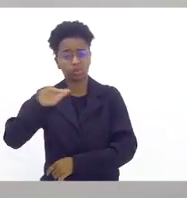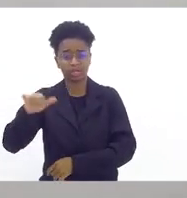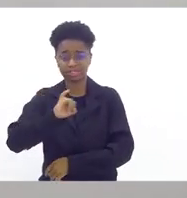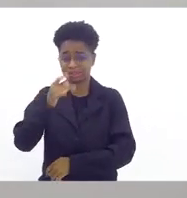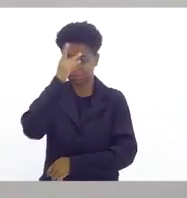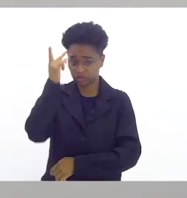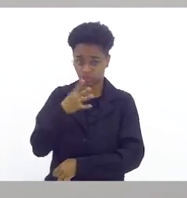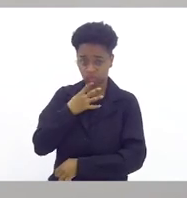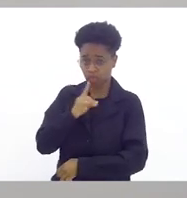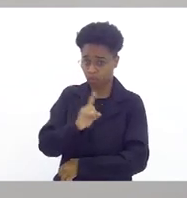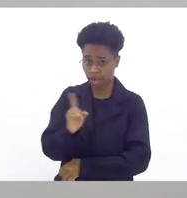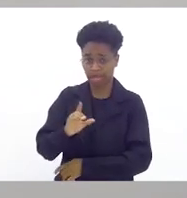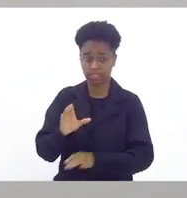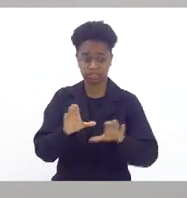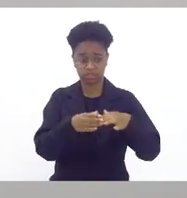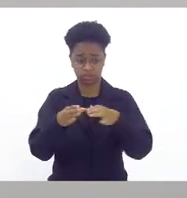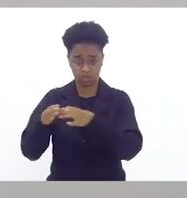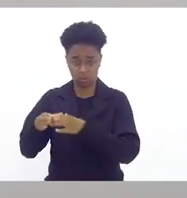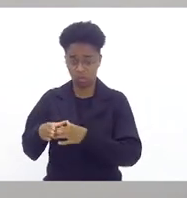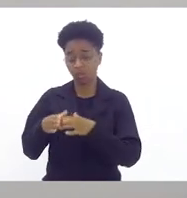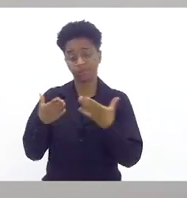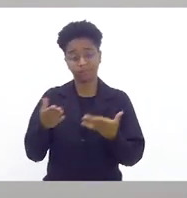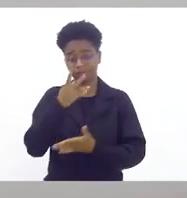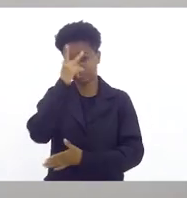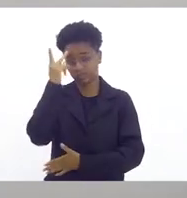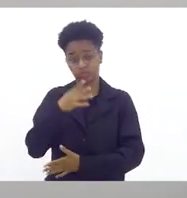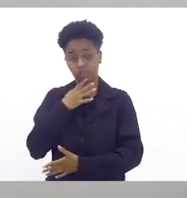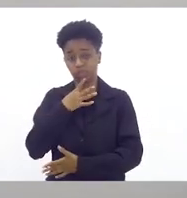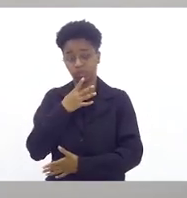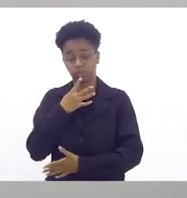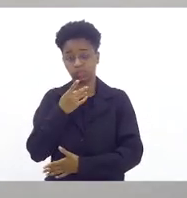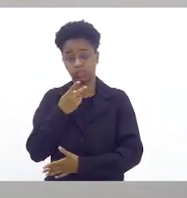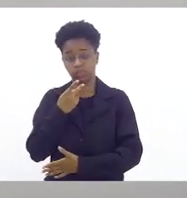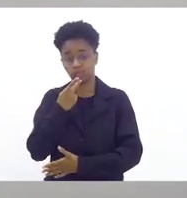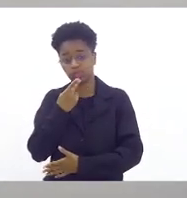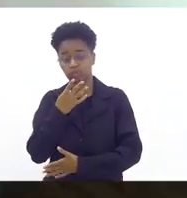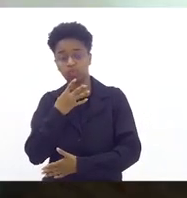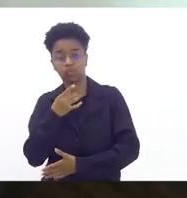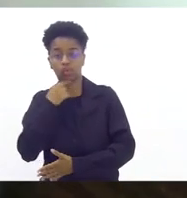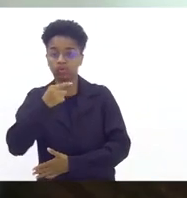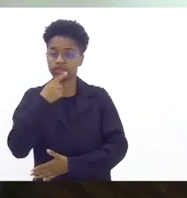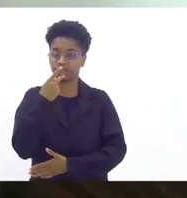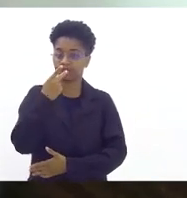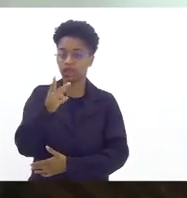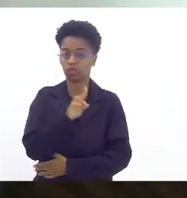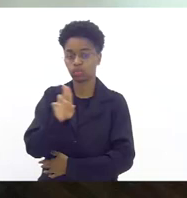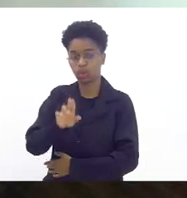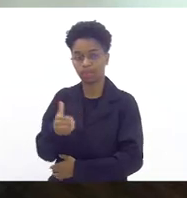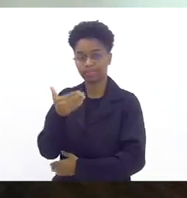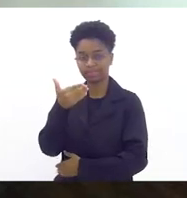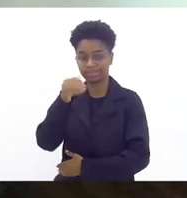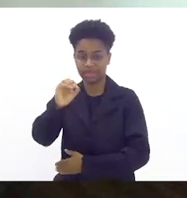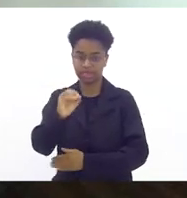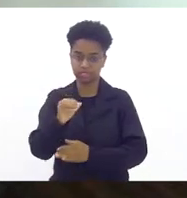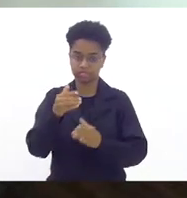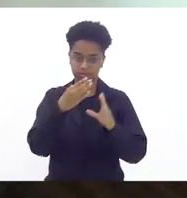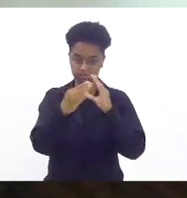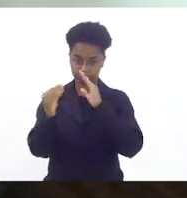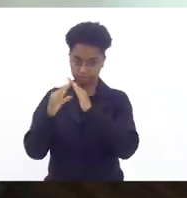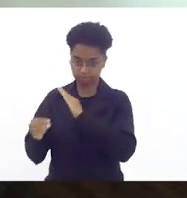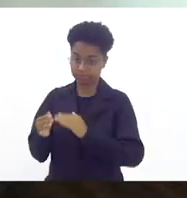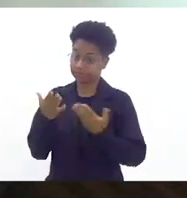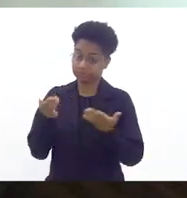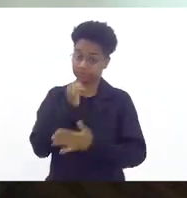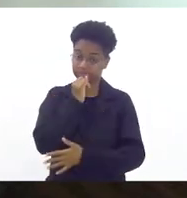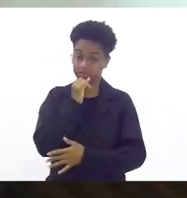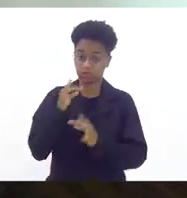causa militante, as pessoas não conseguem citar o nome de 10 quilômetros. E, quando a gente vê isso, todo mundo cita, por exemplo,